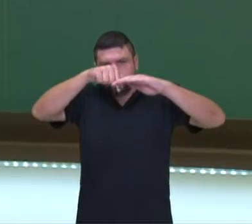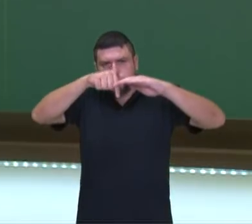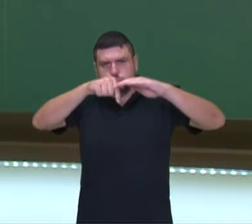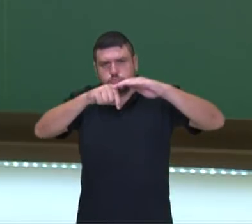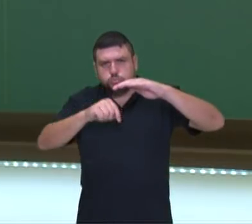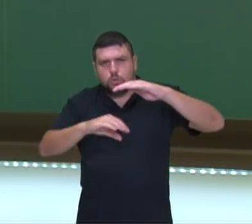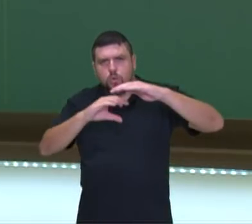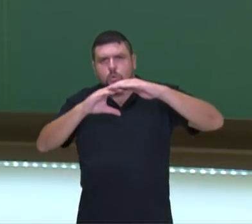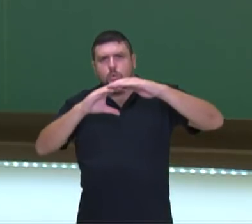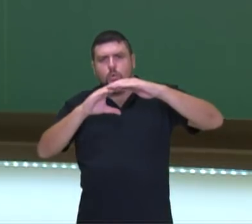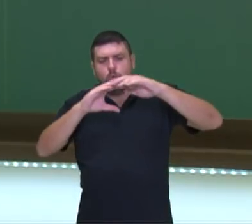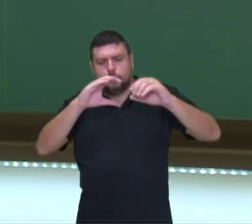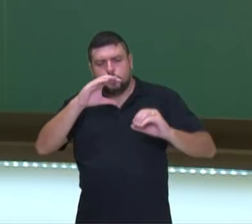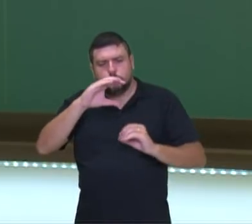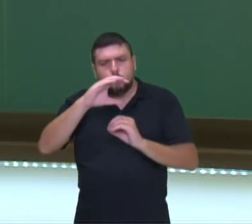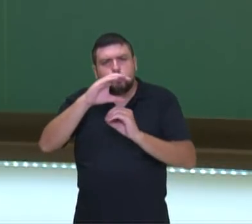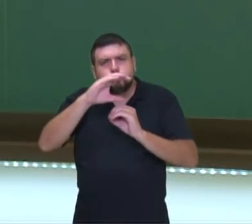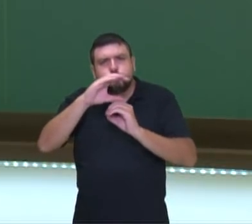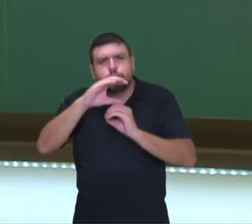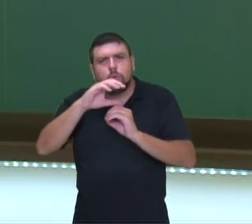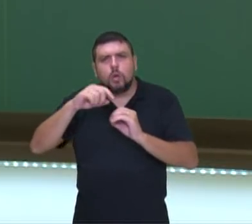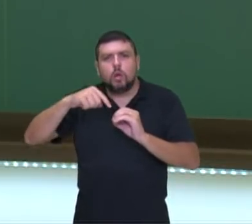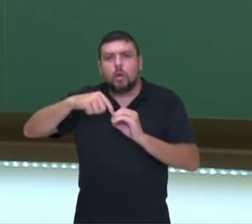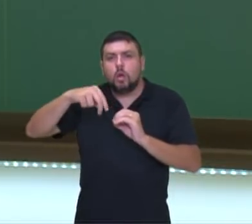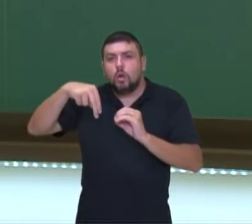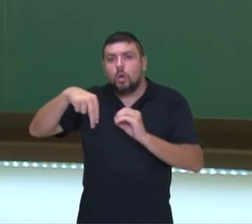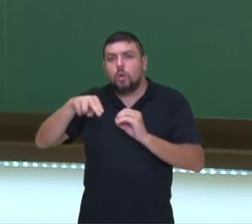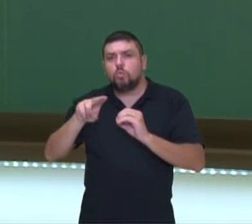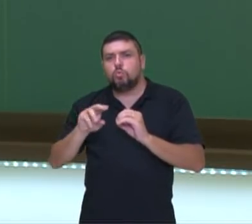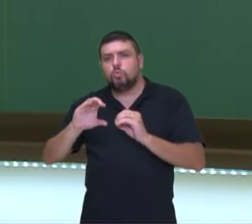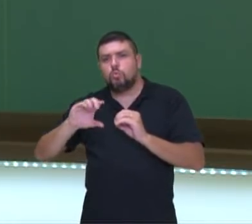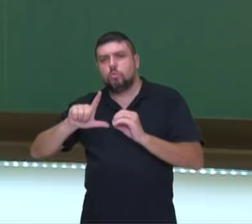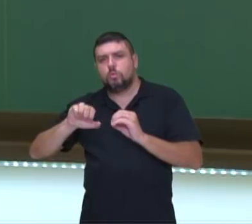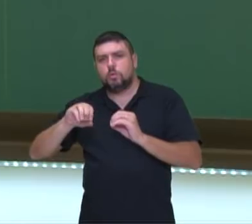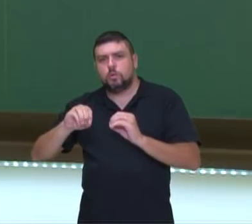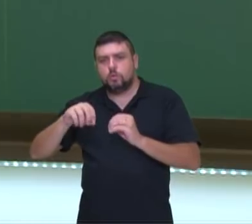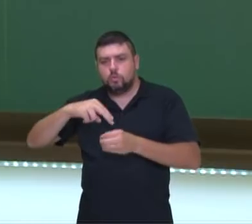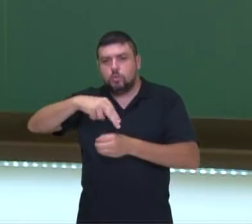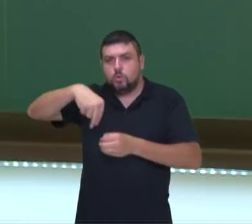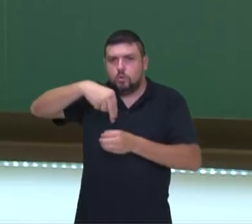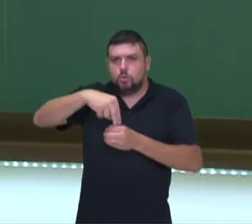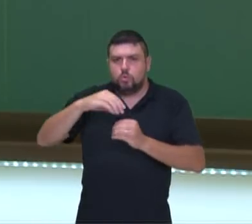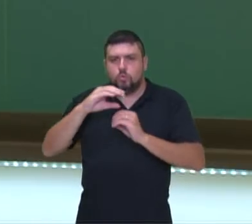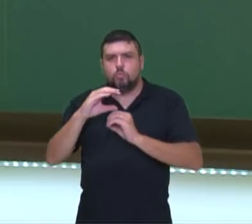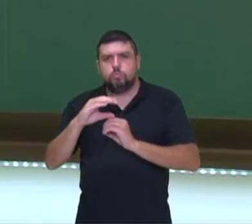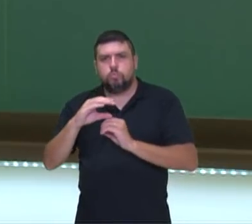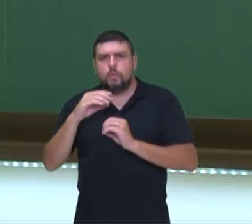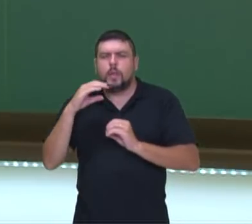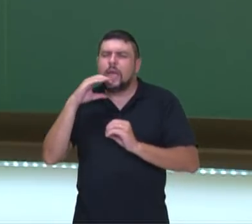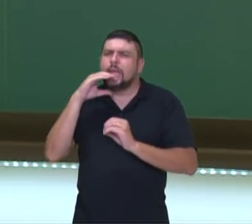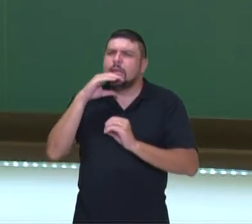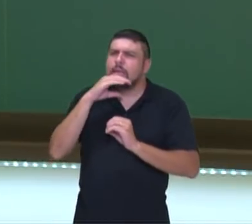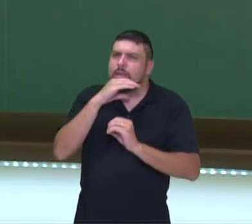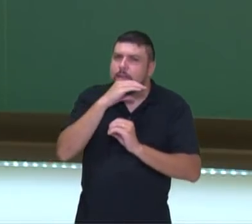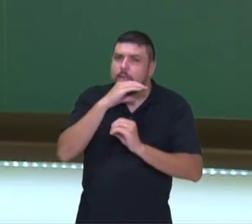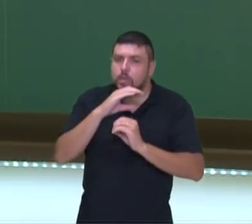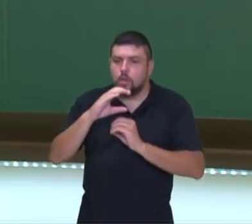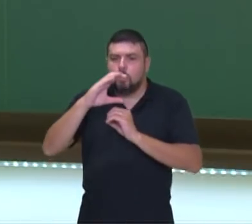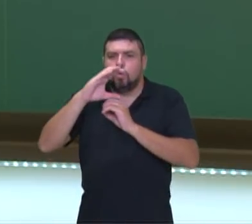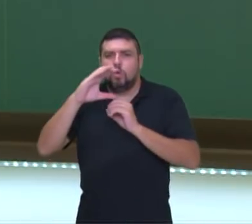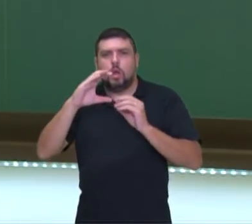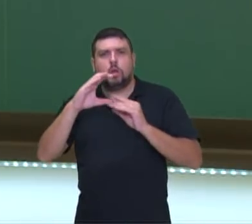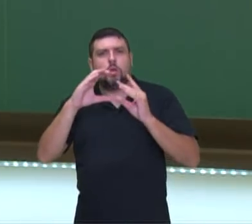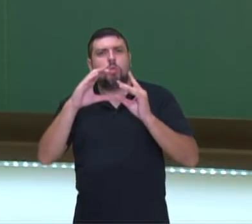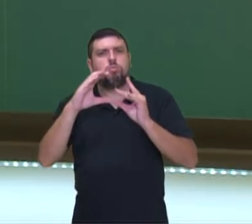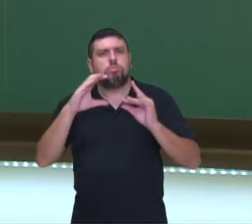abaixo, é quente e esquenta esta camada e vai fazer com que esses materiais se encontrem no estado líquido. Como a